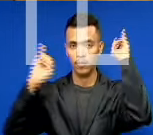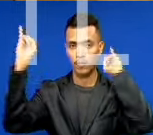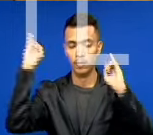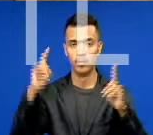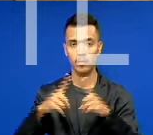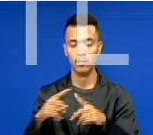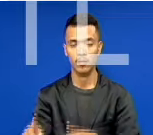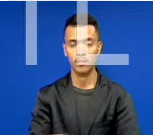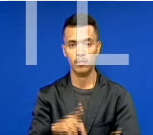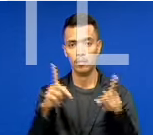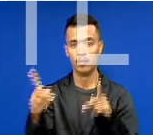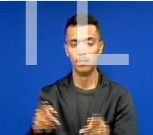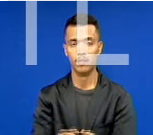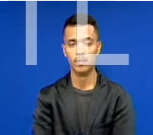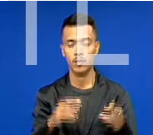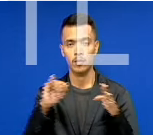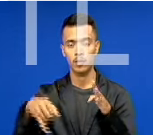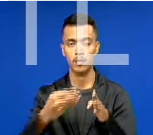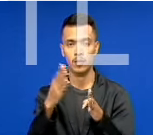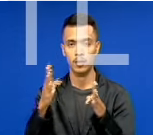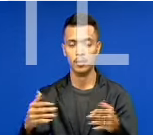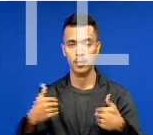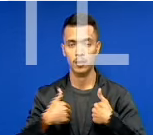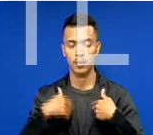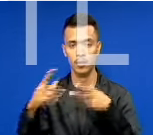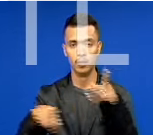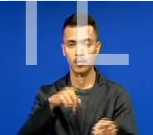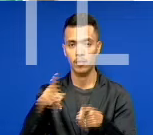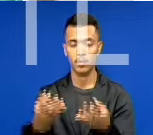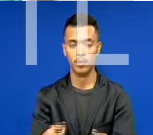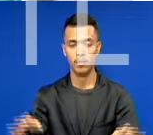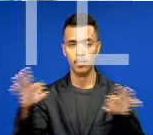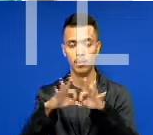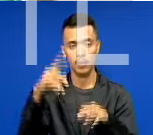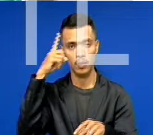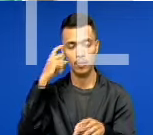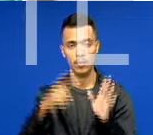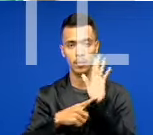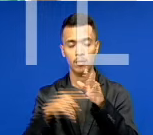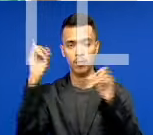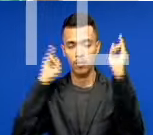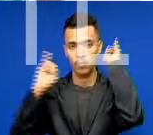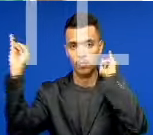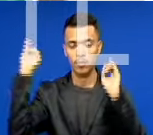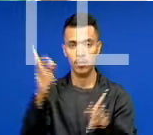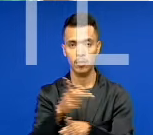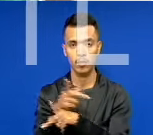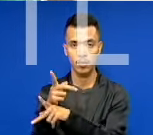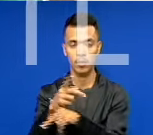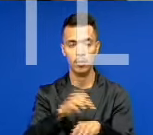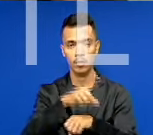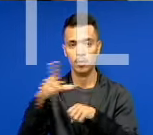público. Papel jornalista e a sociedade importante, também força informação para o público no controle social, onde